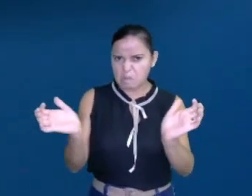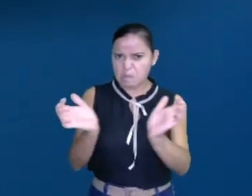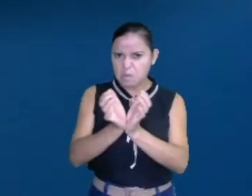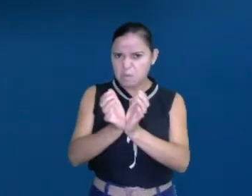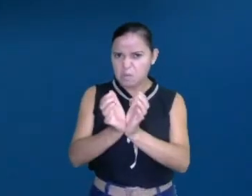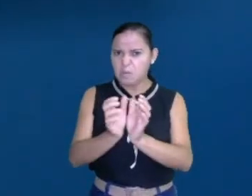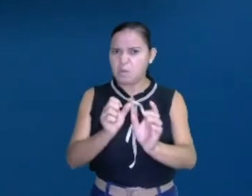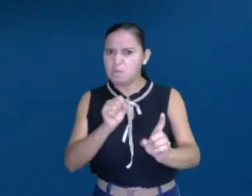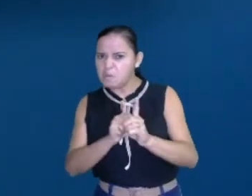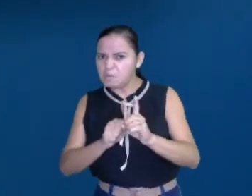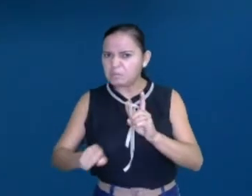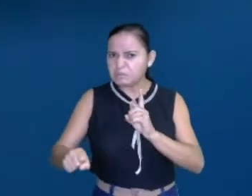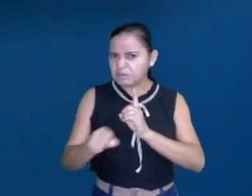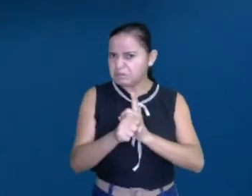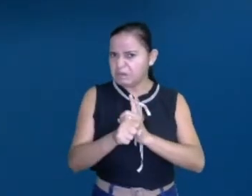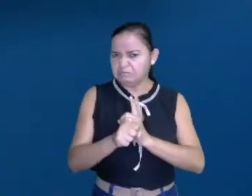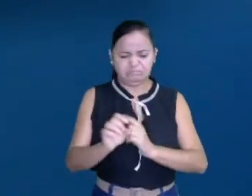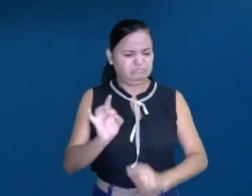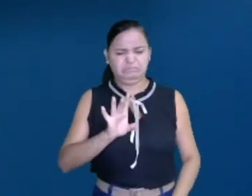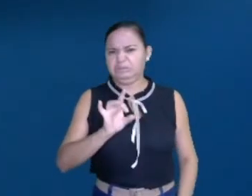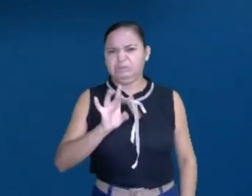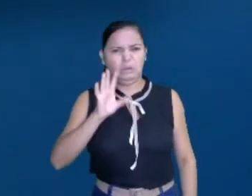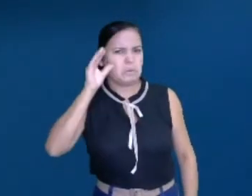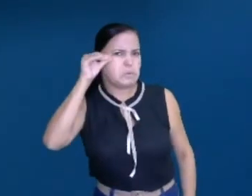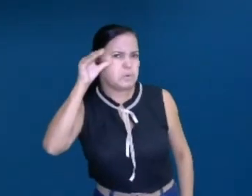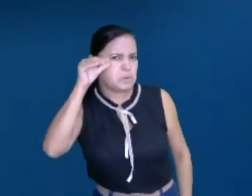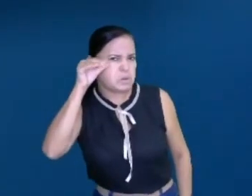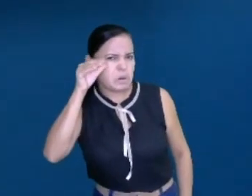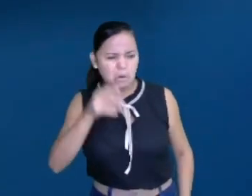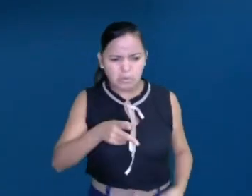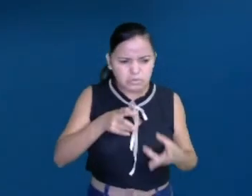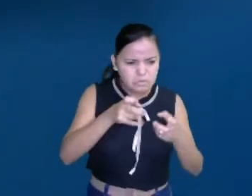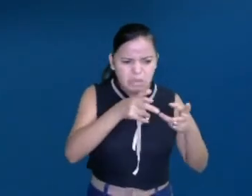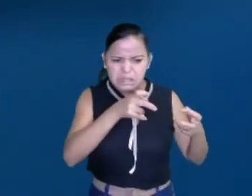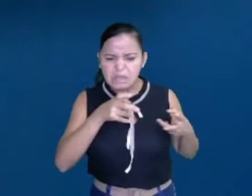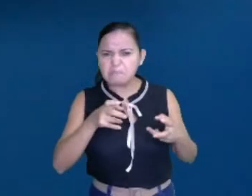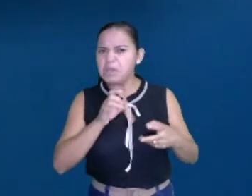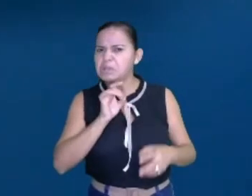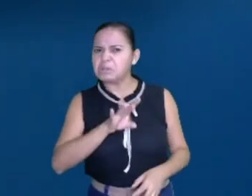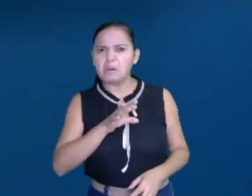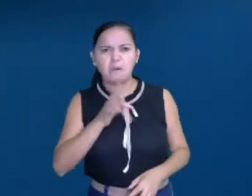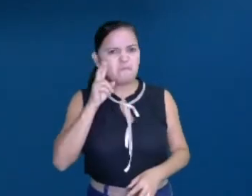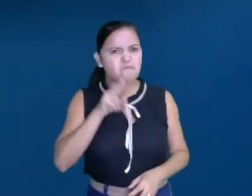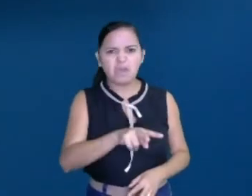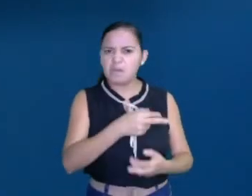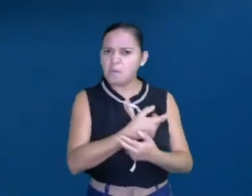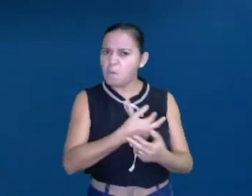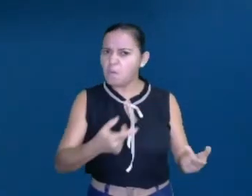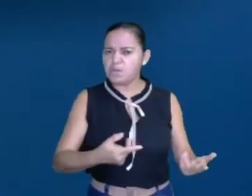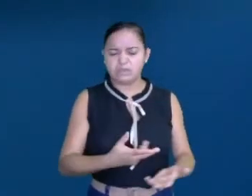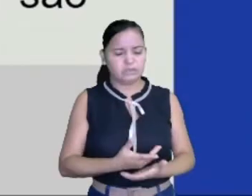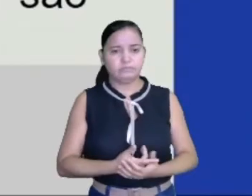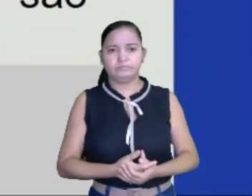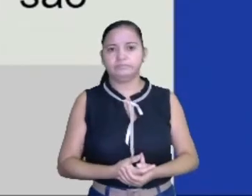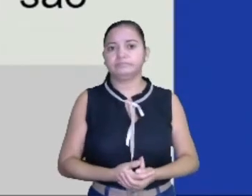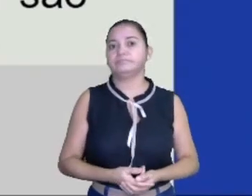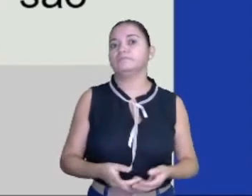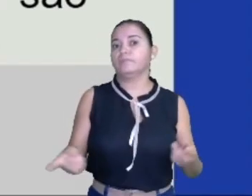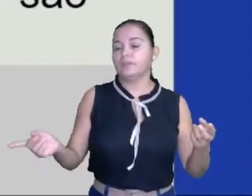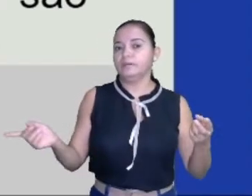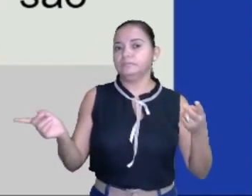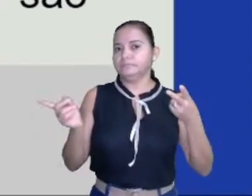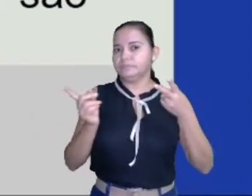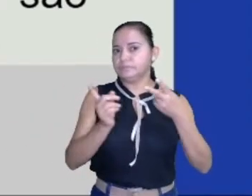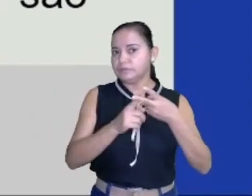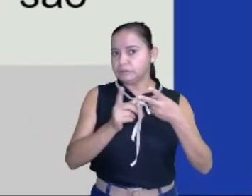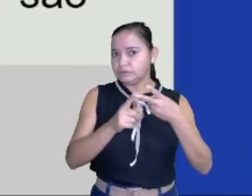que curiosos e estão ali para observar aquela ação que está acontecendo, certo? A gente tem o segundo tipo